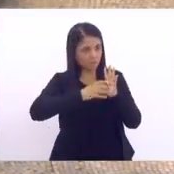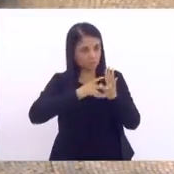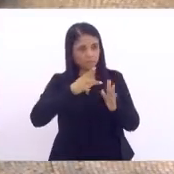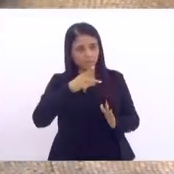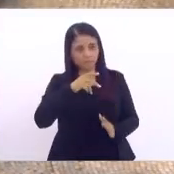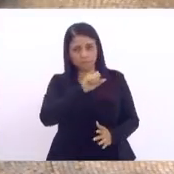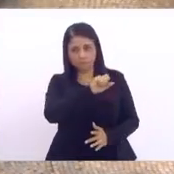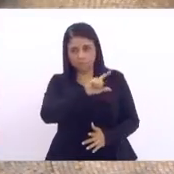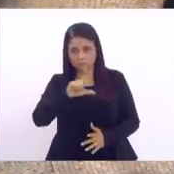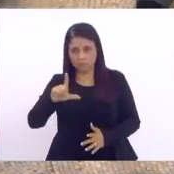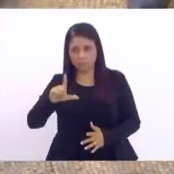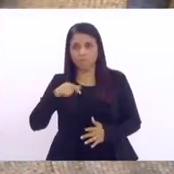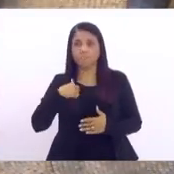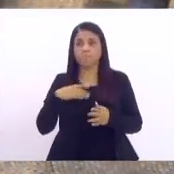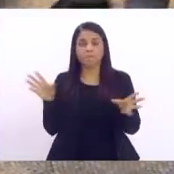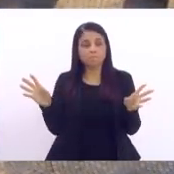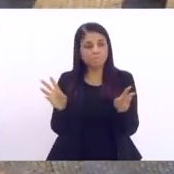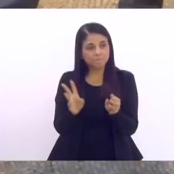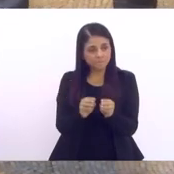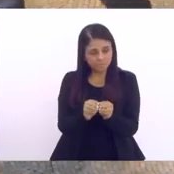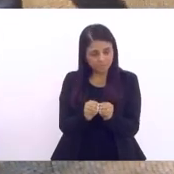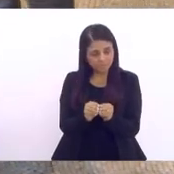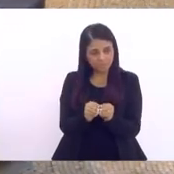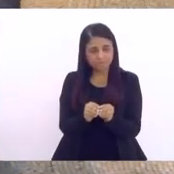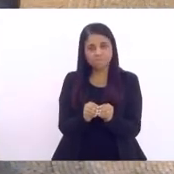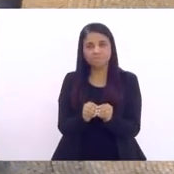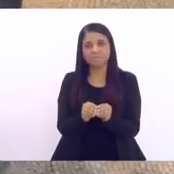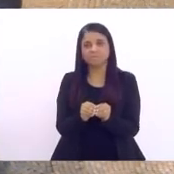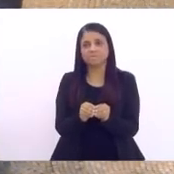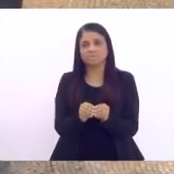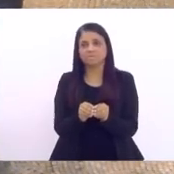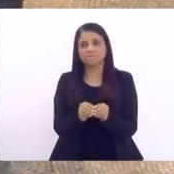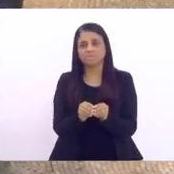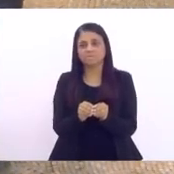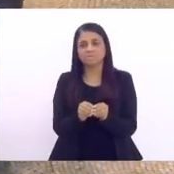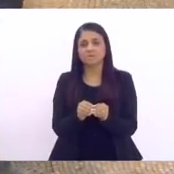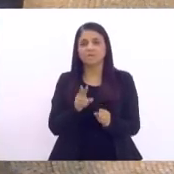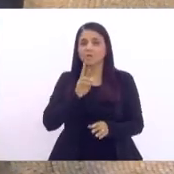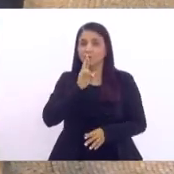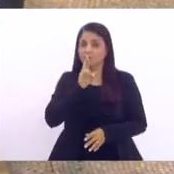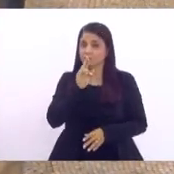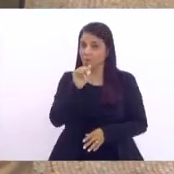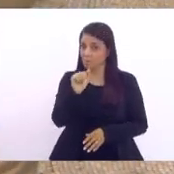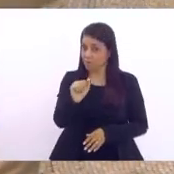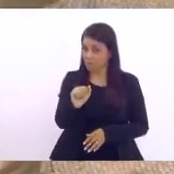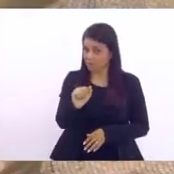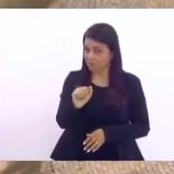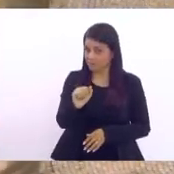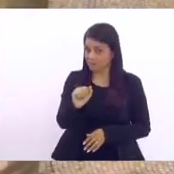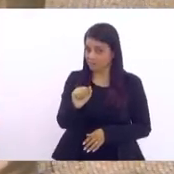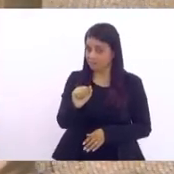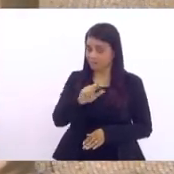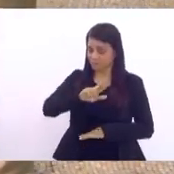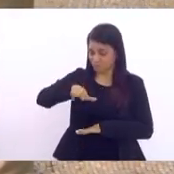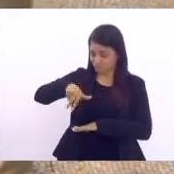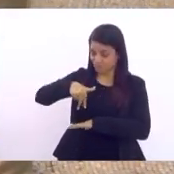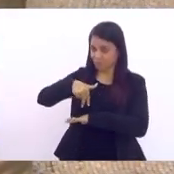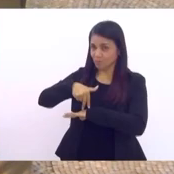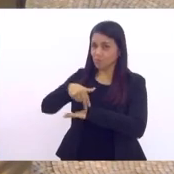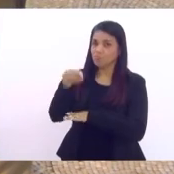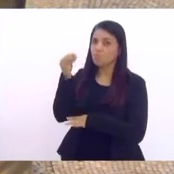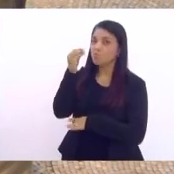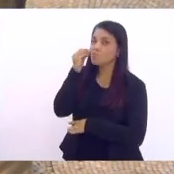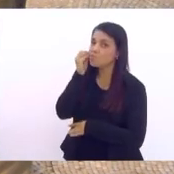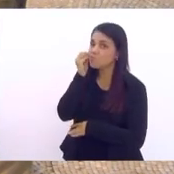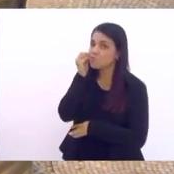que o Amorim disse que ia subir e lhe dar um beijo, é ao contrário, eu